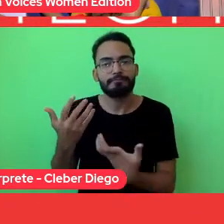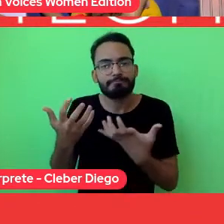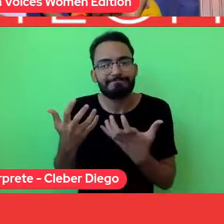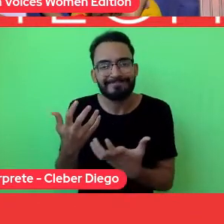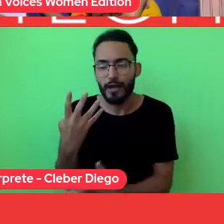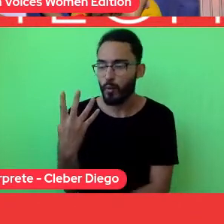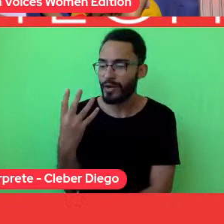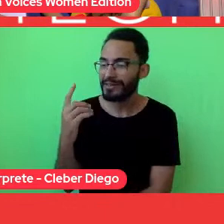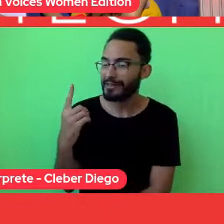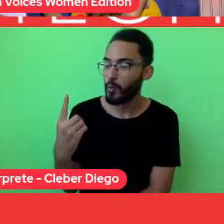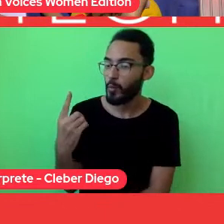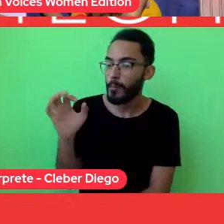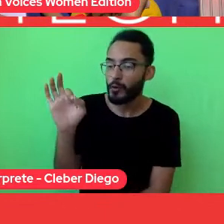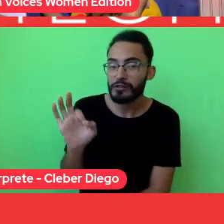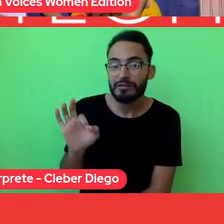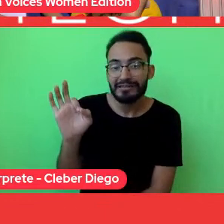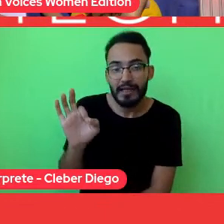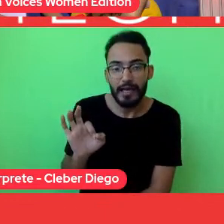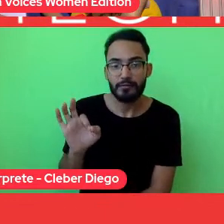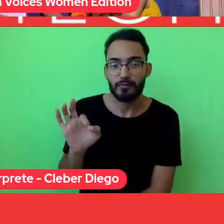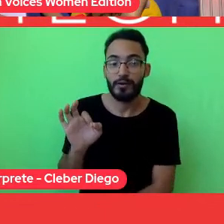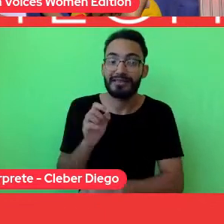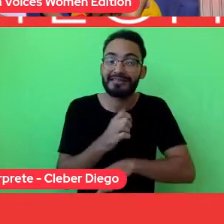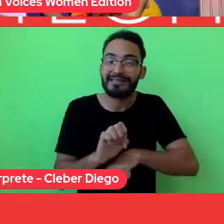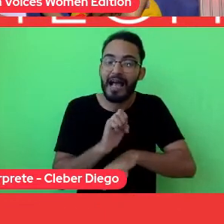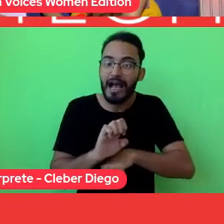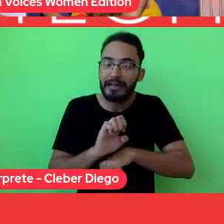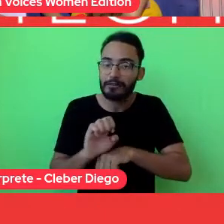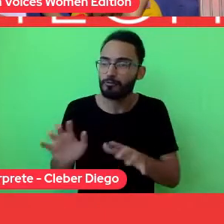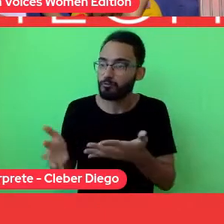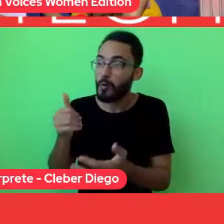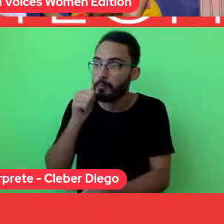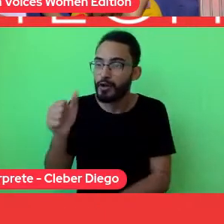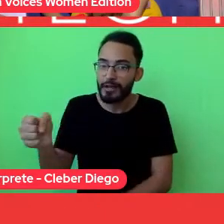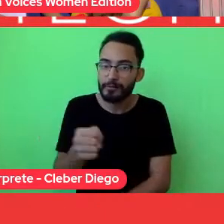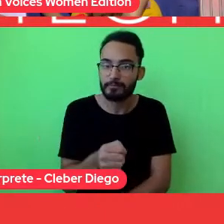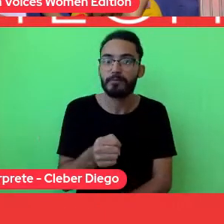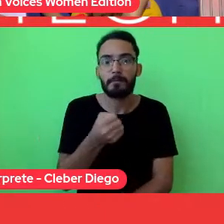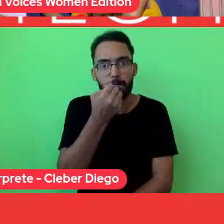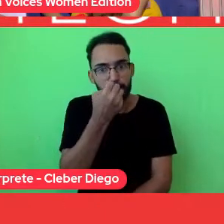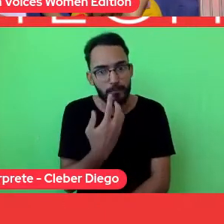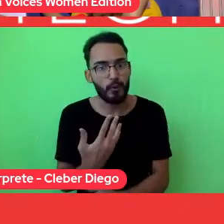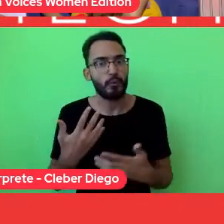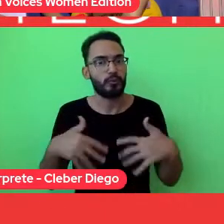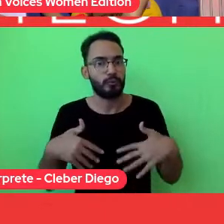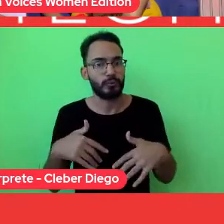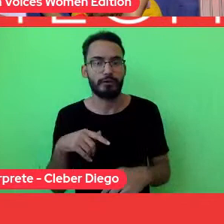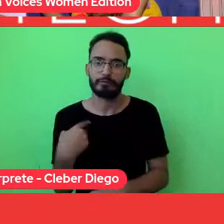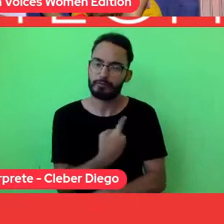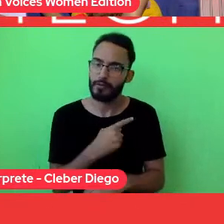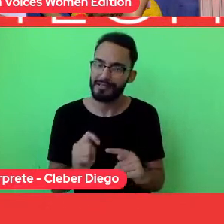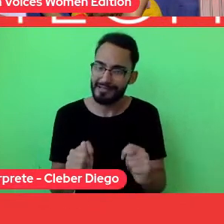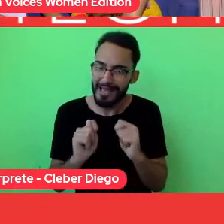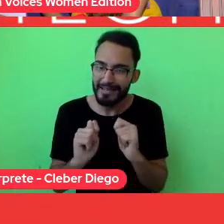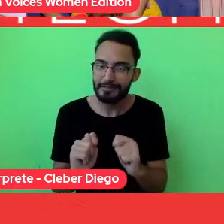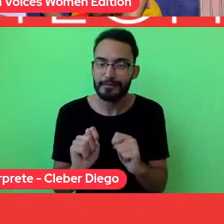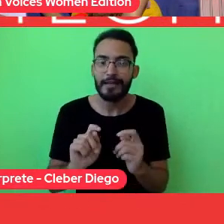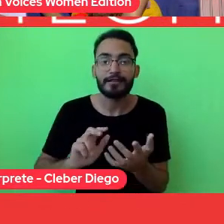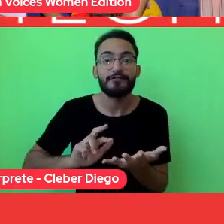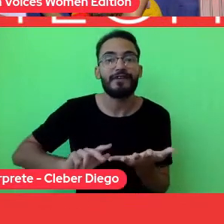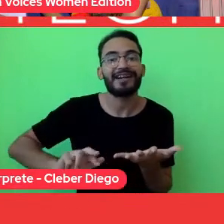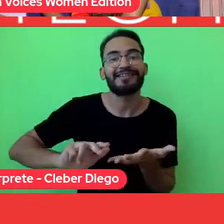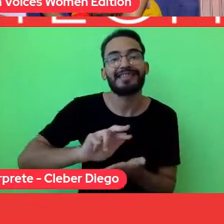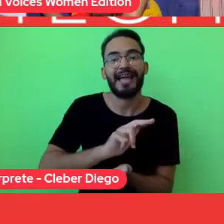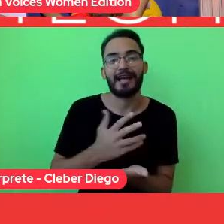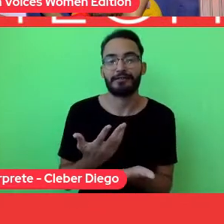mulheres através do nosso programa de estágio. Então, isso é super bacana também para a gente garantir já essa diversidade,